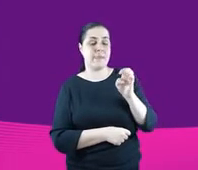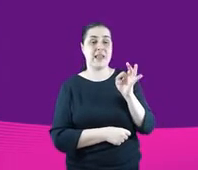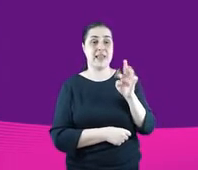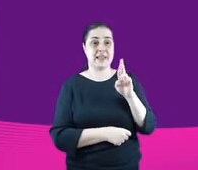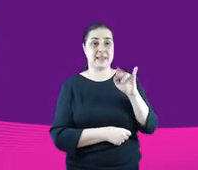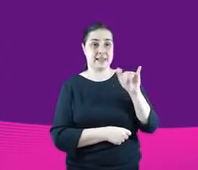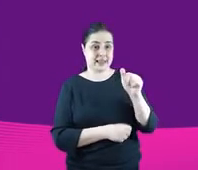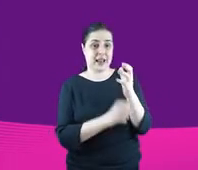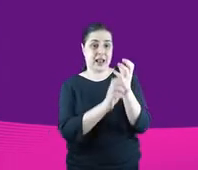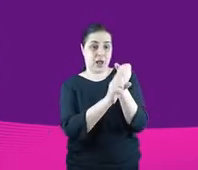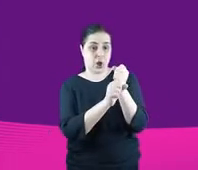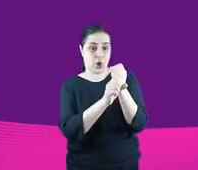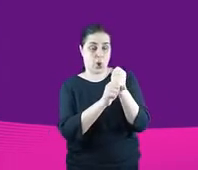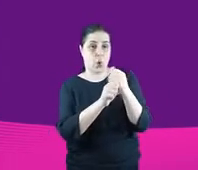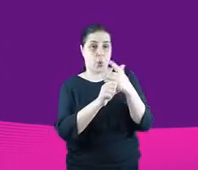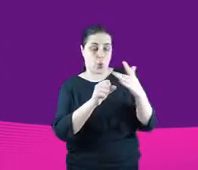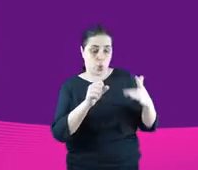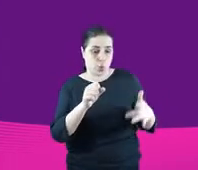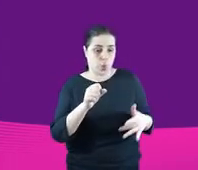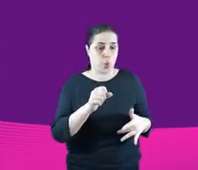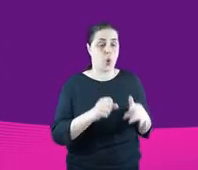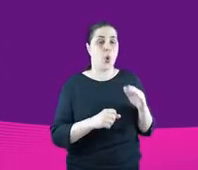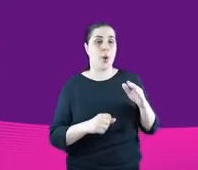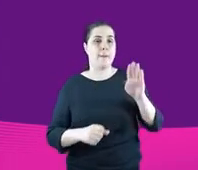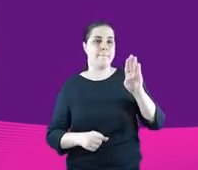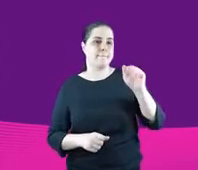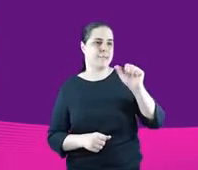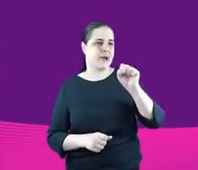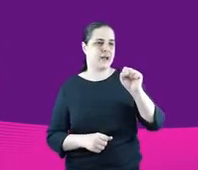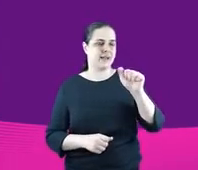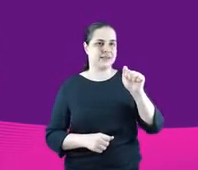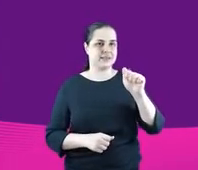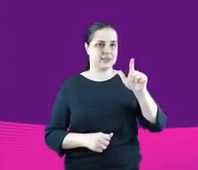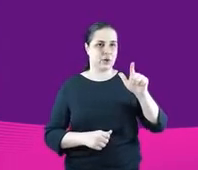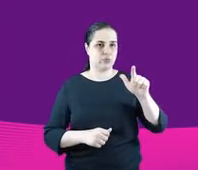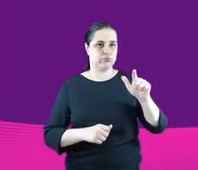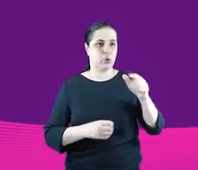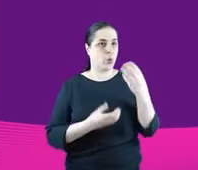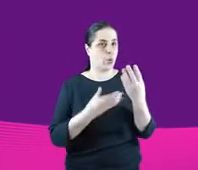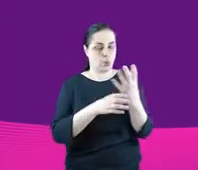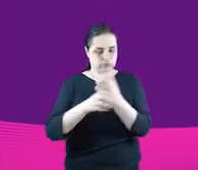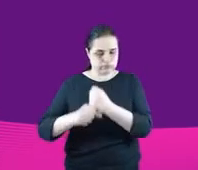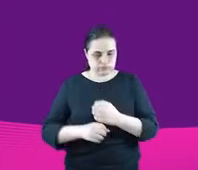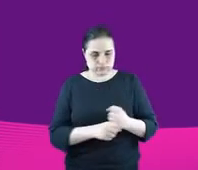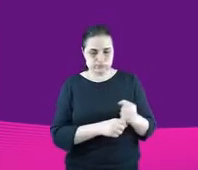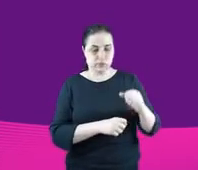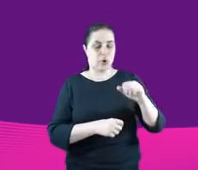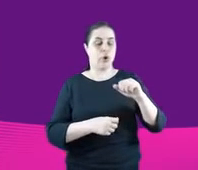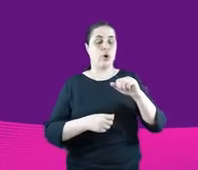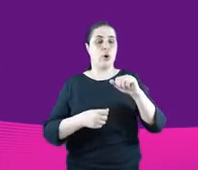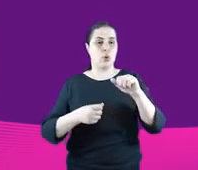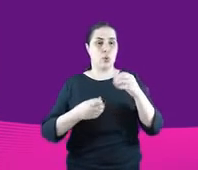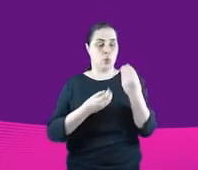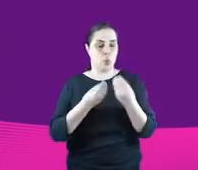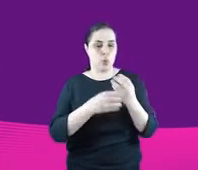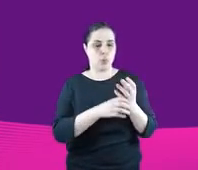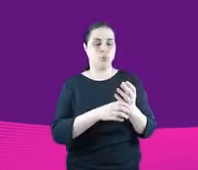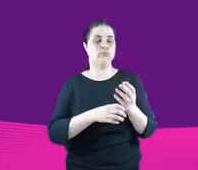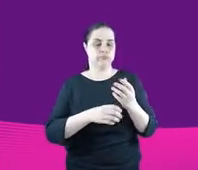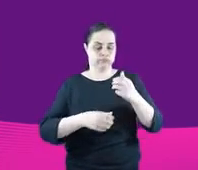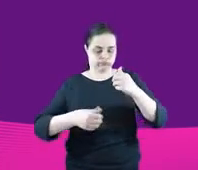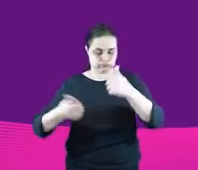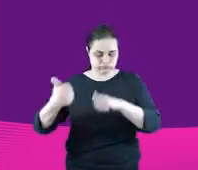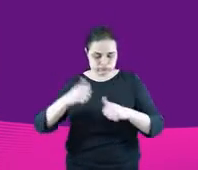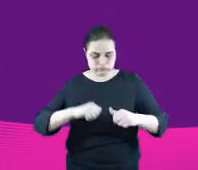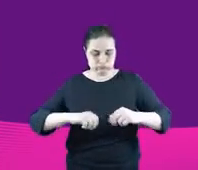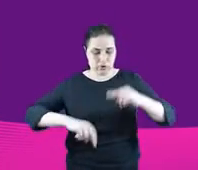de inibidores de aromatase, ou ainda naquelas que foram submetidas a uma menopausa prematura. O ultrassom transvaginal